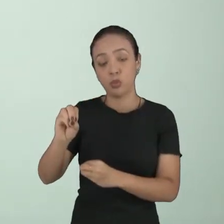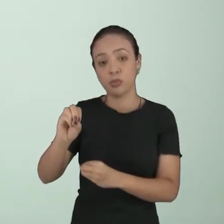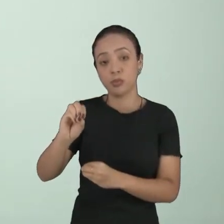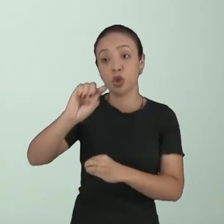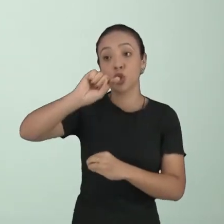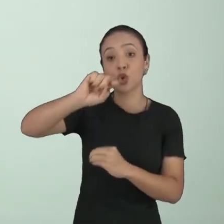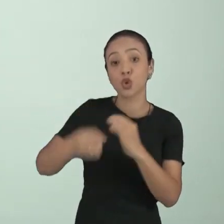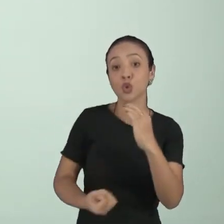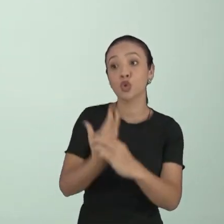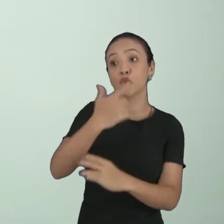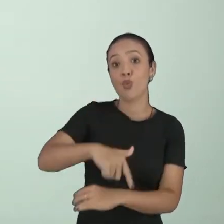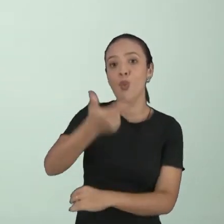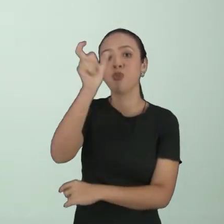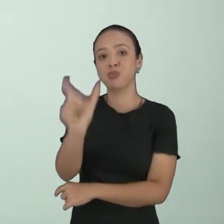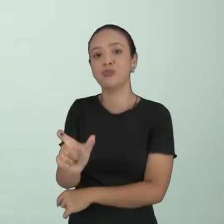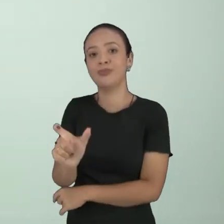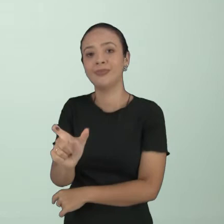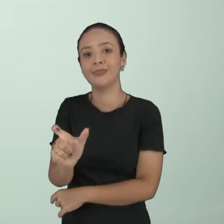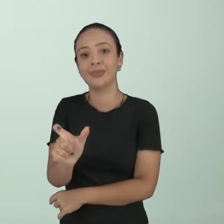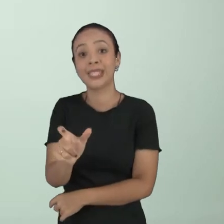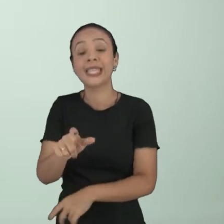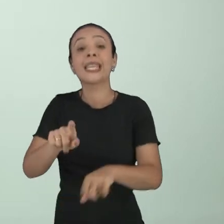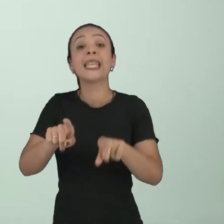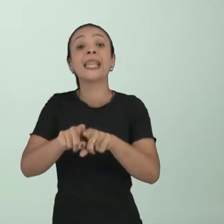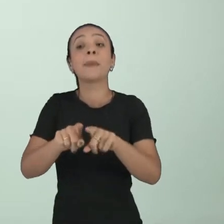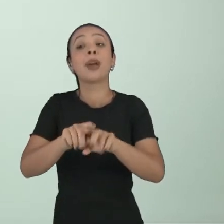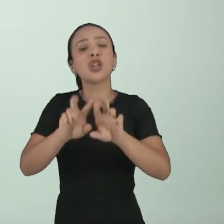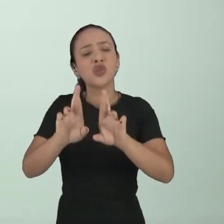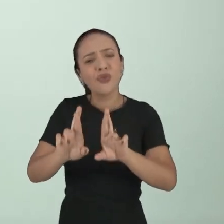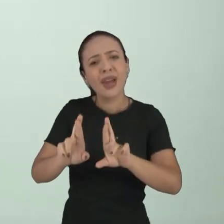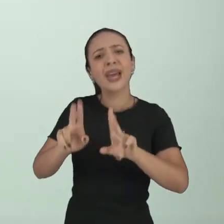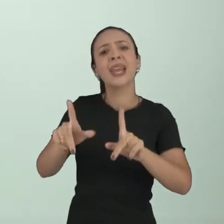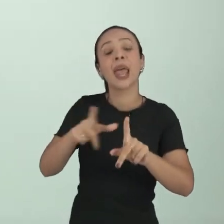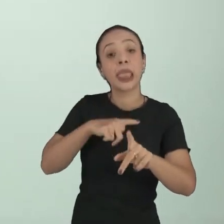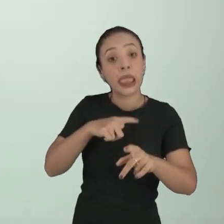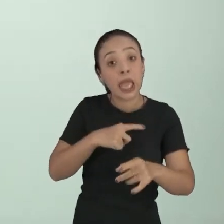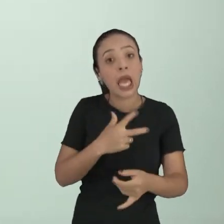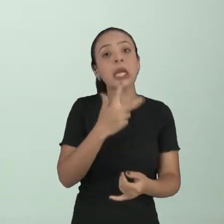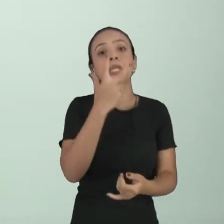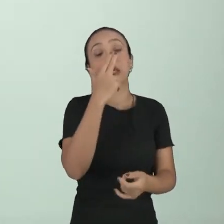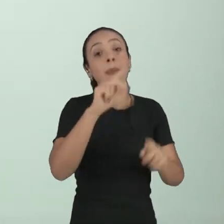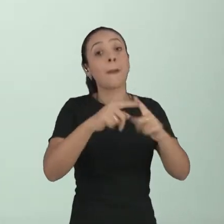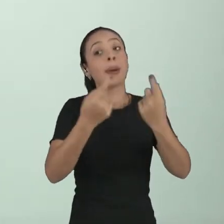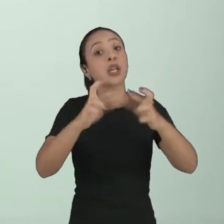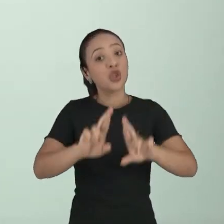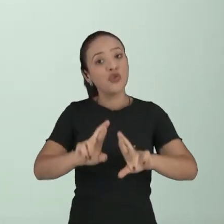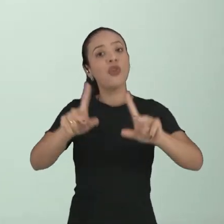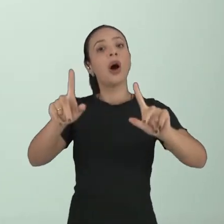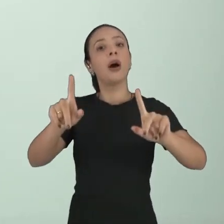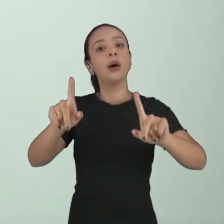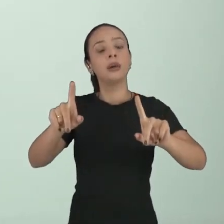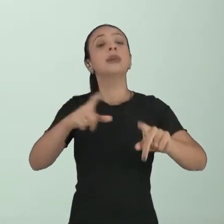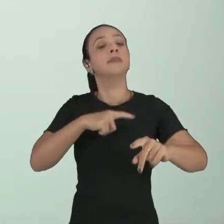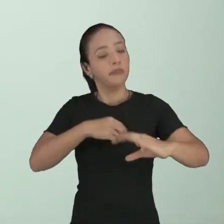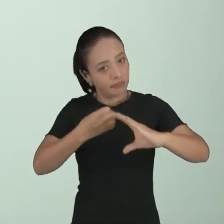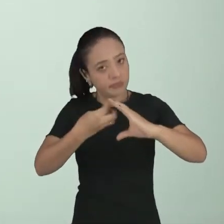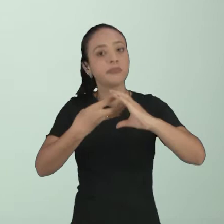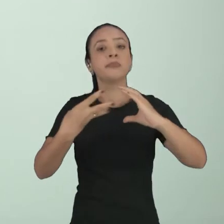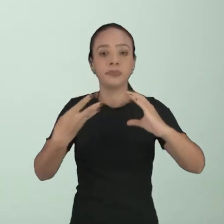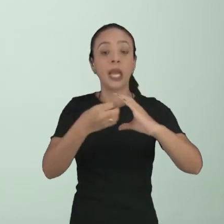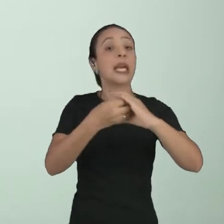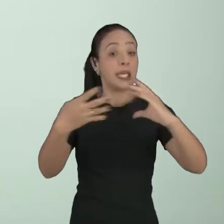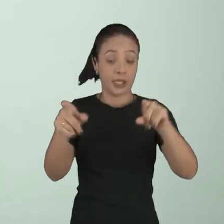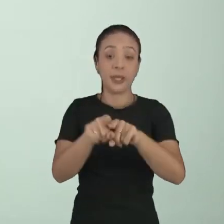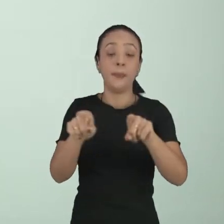Esse novo indivíduo não vai ser 100% igual ao seu parental, tá? Às suas parentais. Eles vão ter algumas